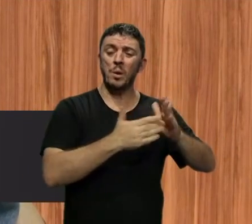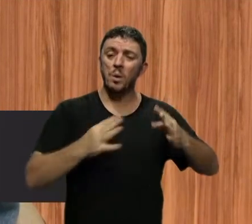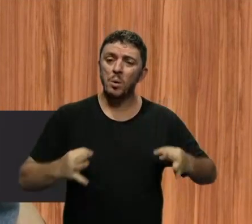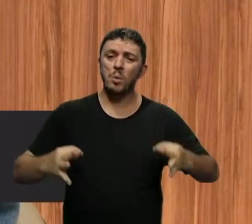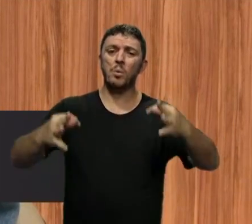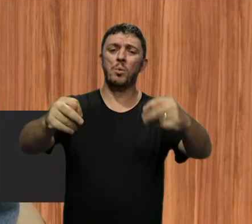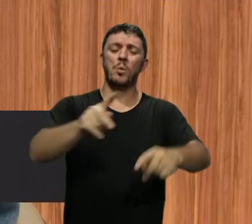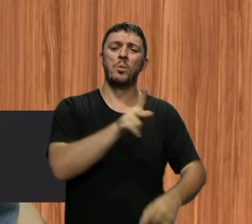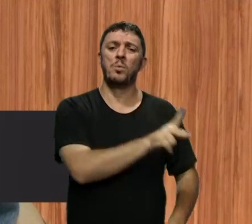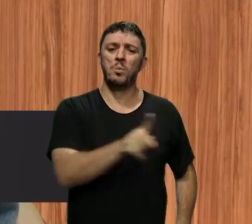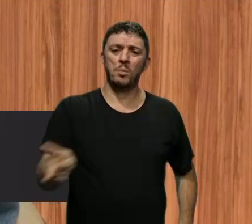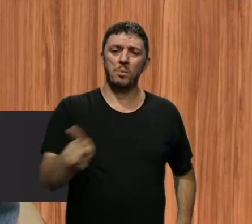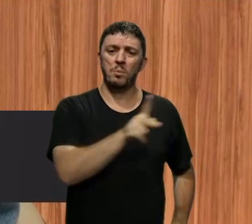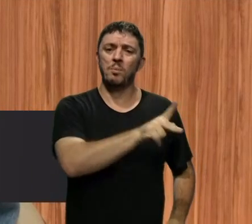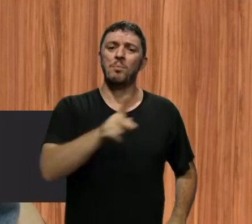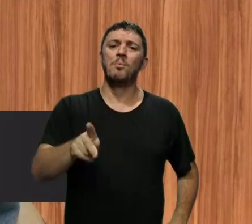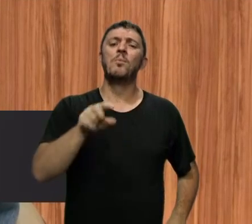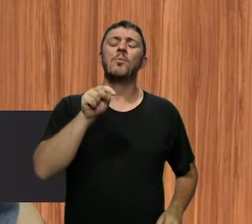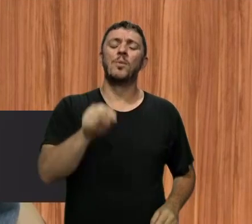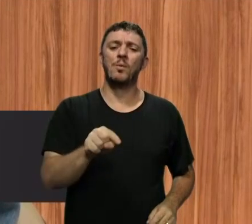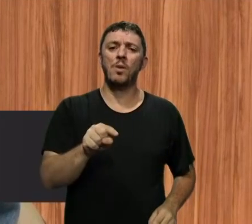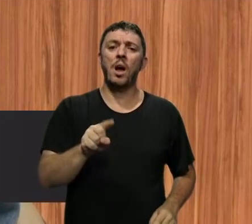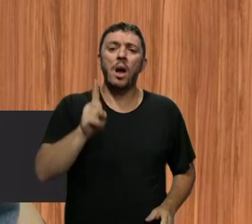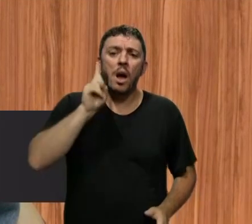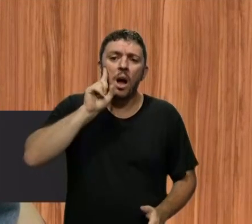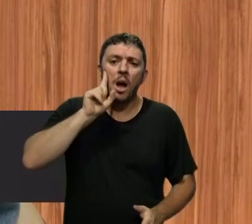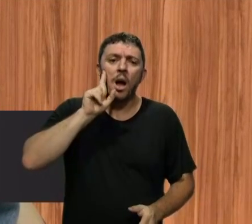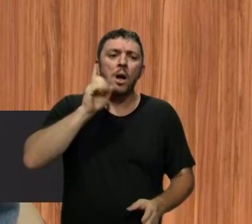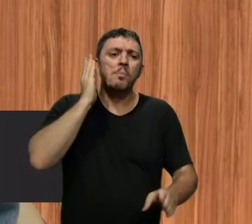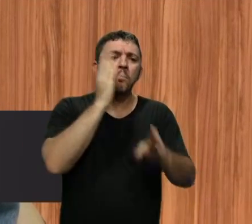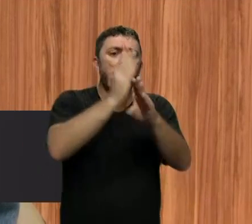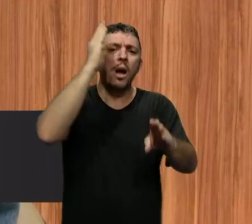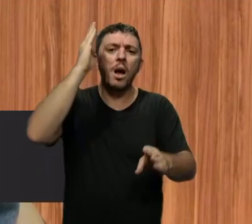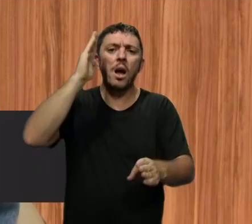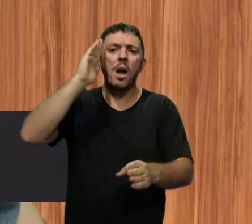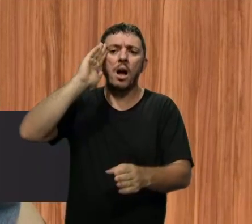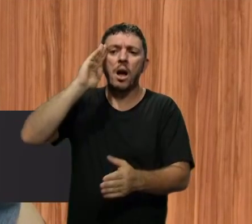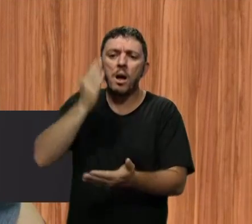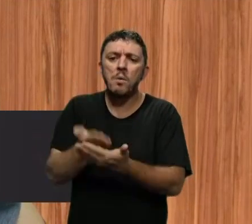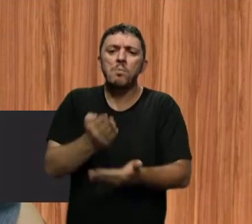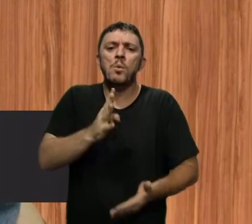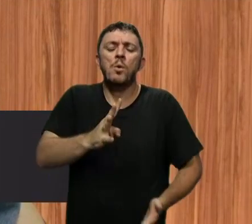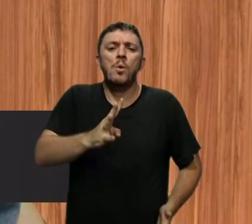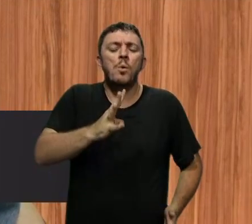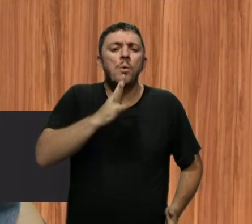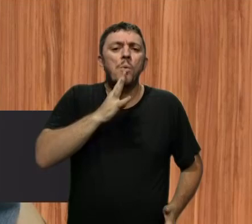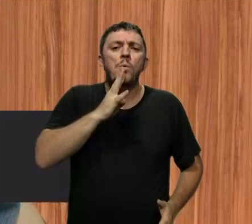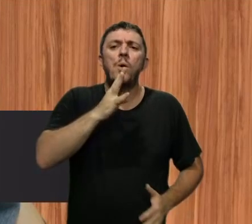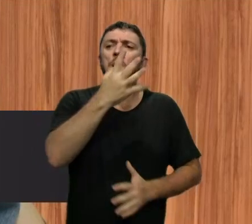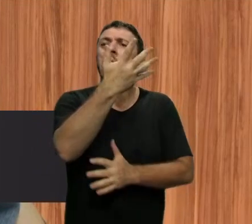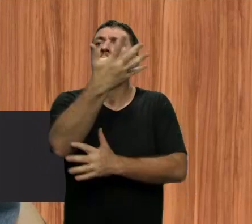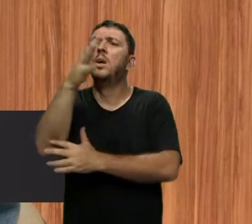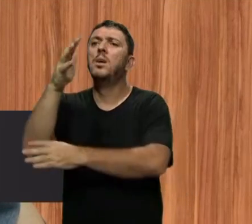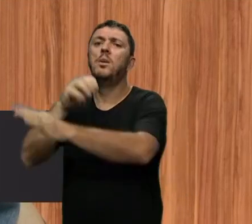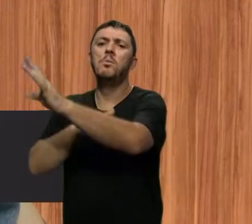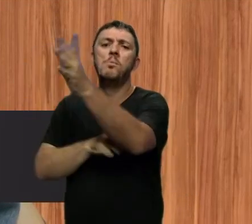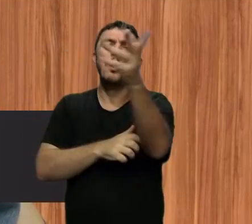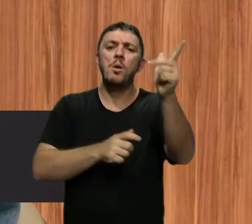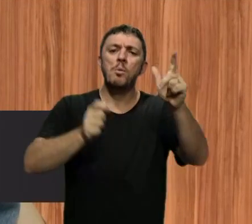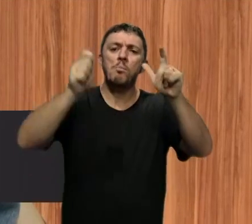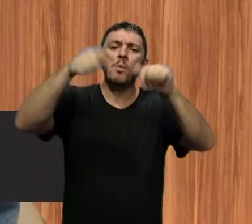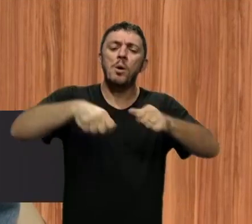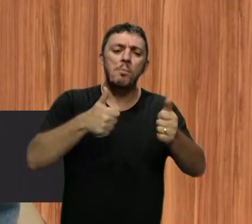conhecerem e descobrirem a natureza potente em seus arredores. Bom, os gestores escolares e